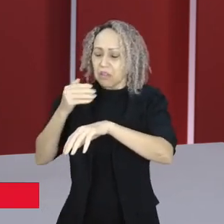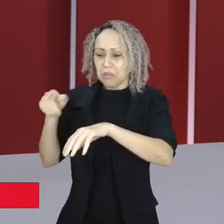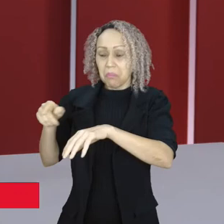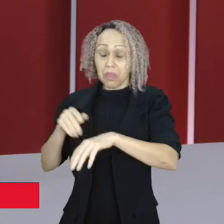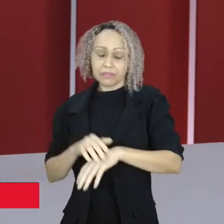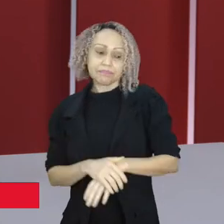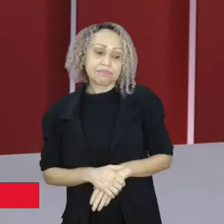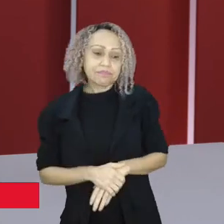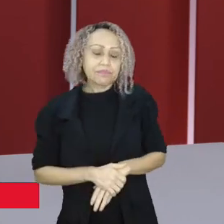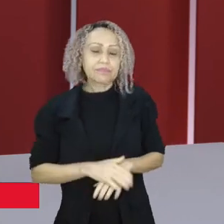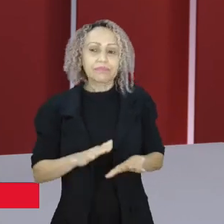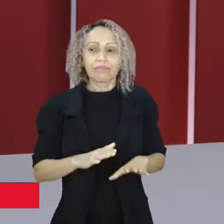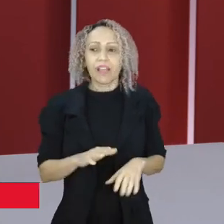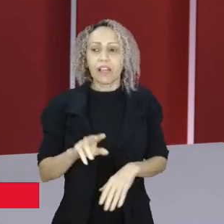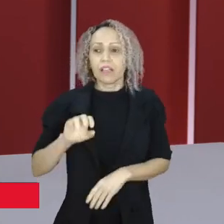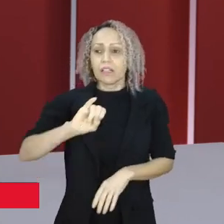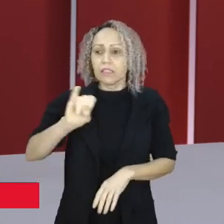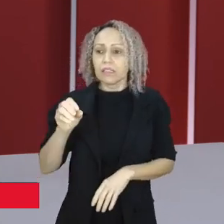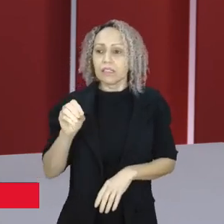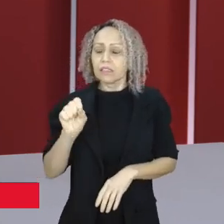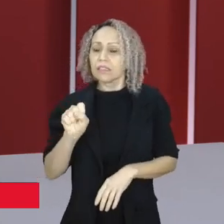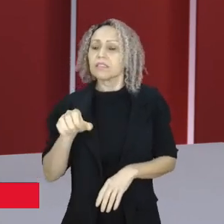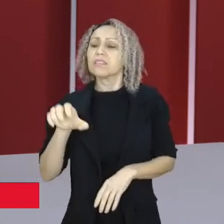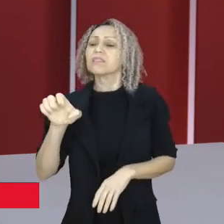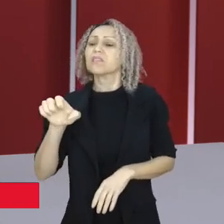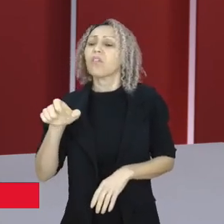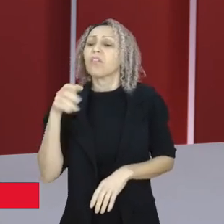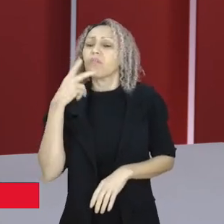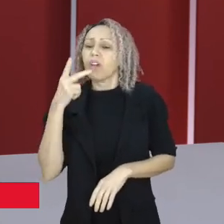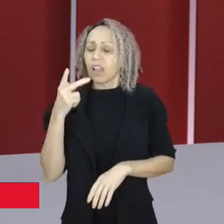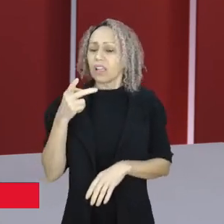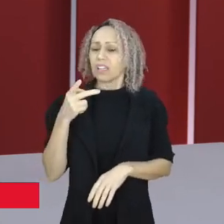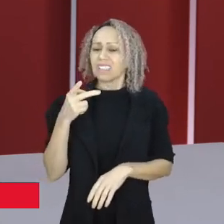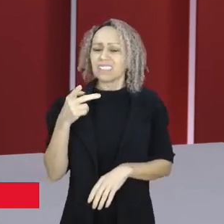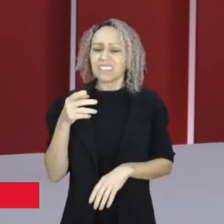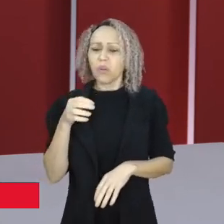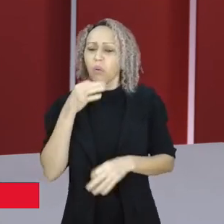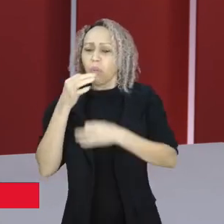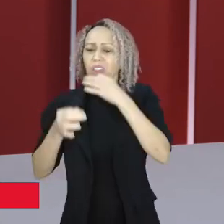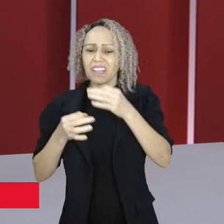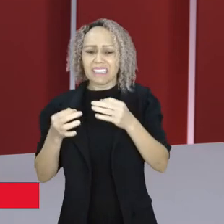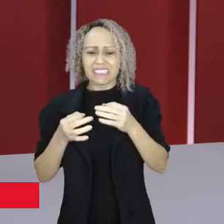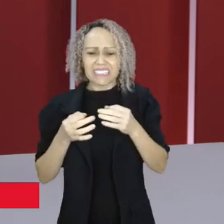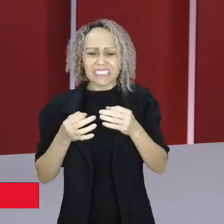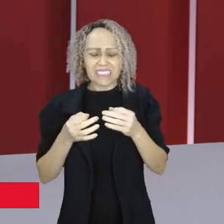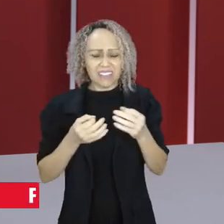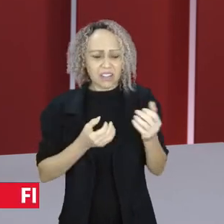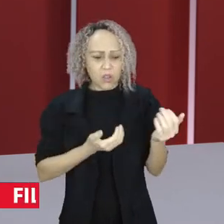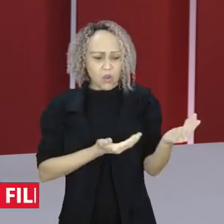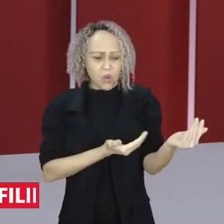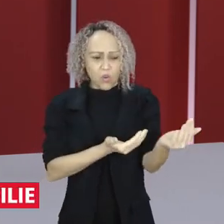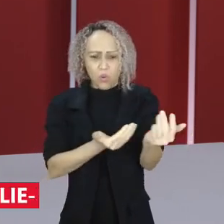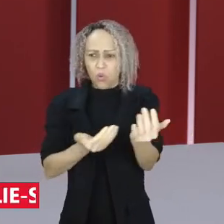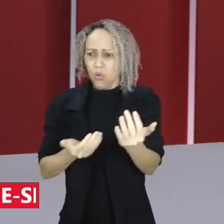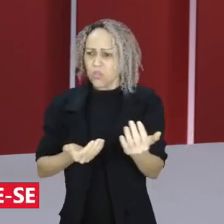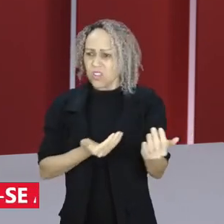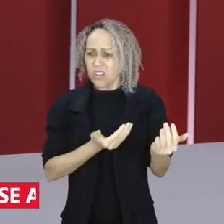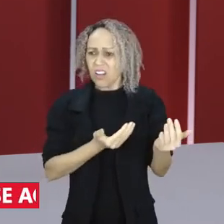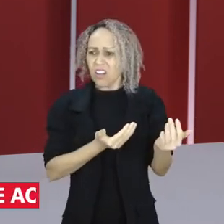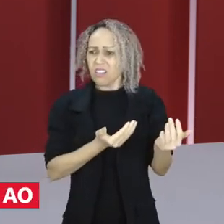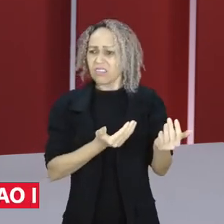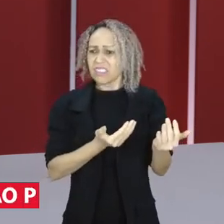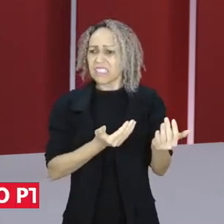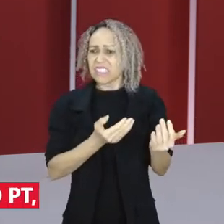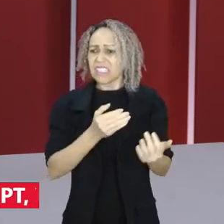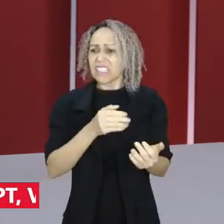a situação dos Estudantes do FIES que é muito triste os jovens não conseguem emprego né E também não conseguem pagar a dívida que só